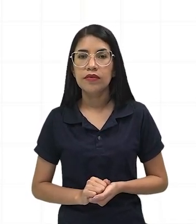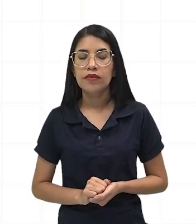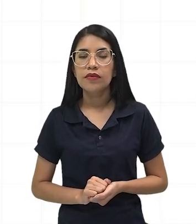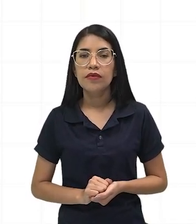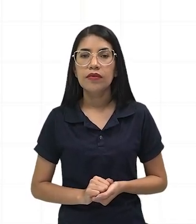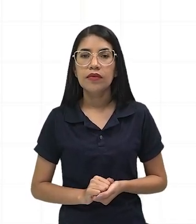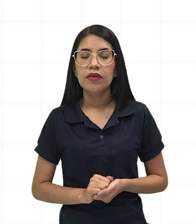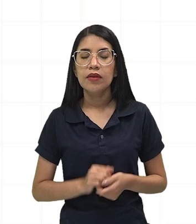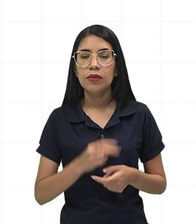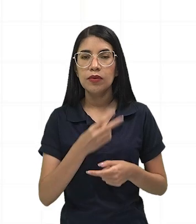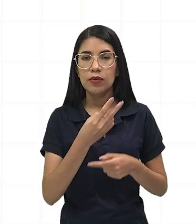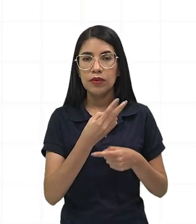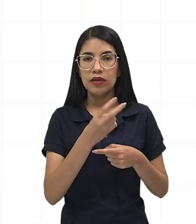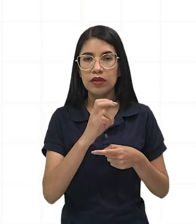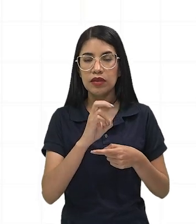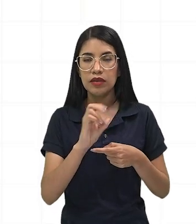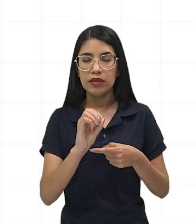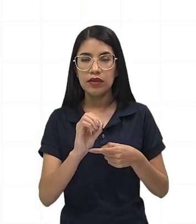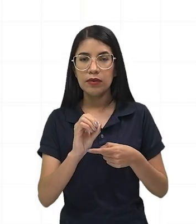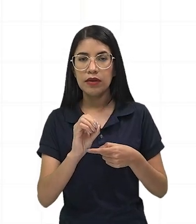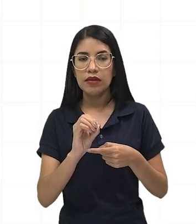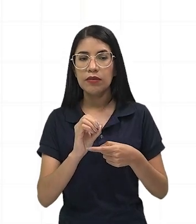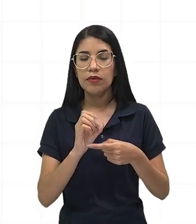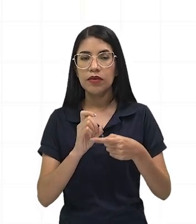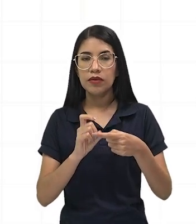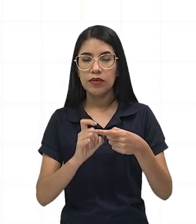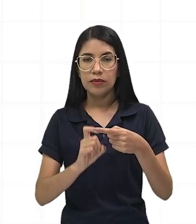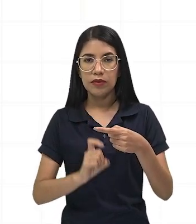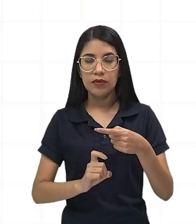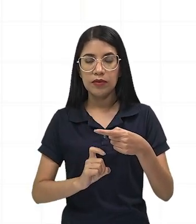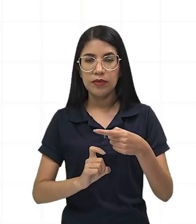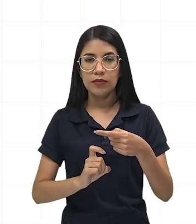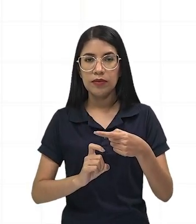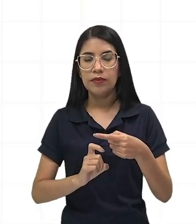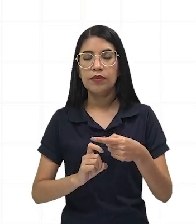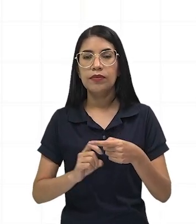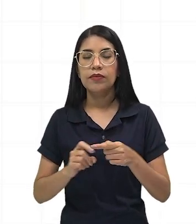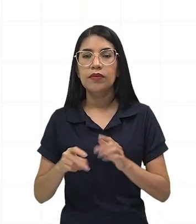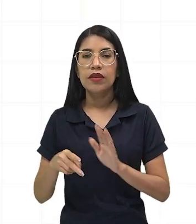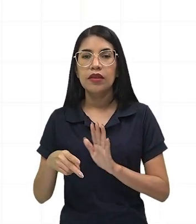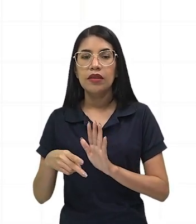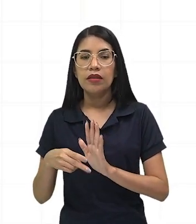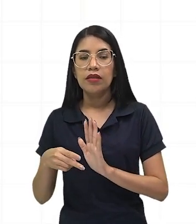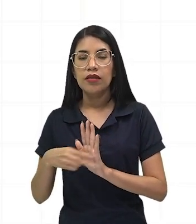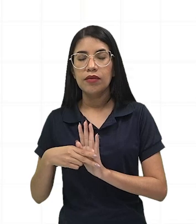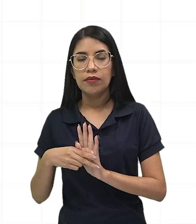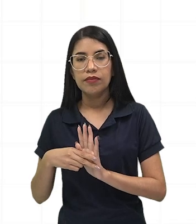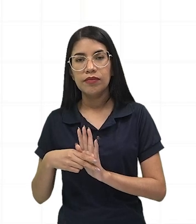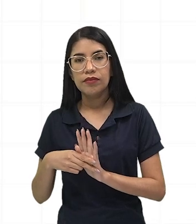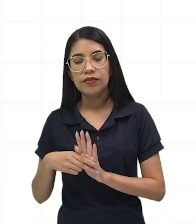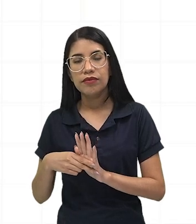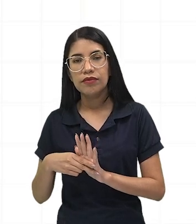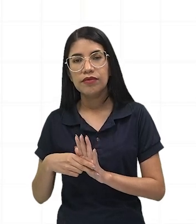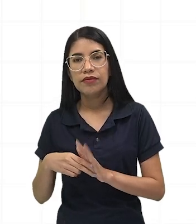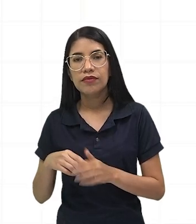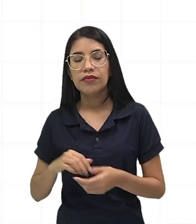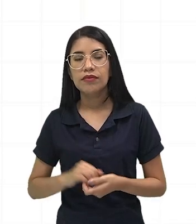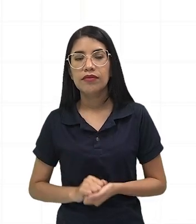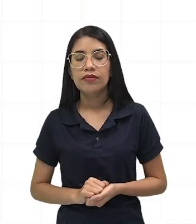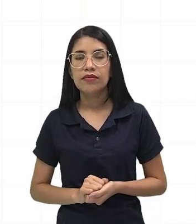da outra. Então 250. A pergunta, x, olha.